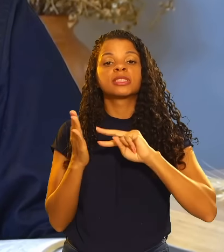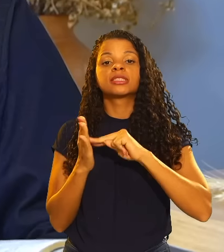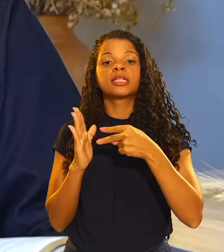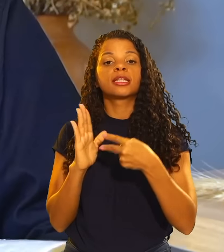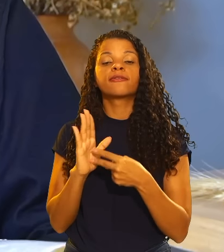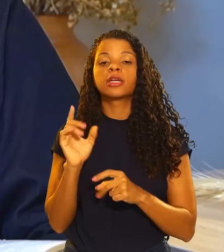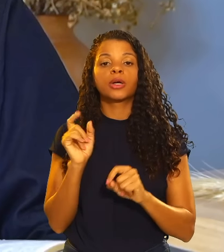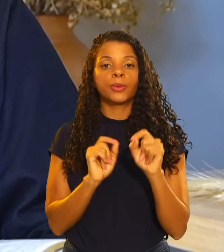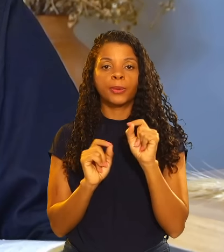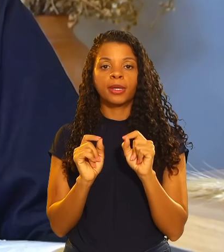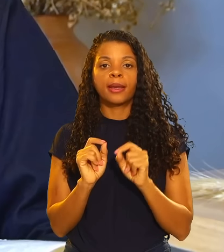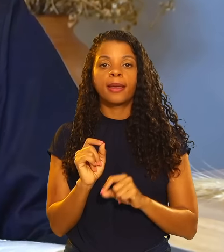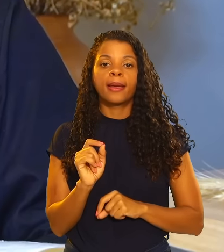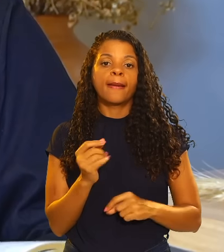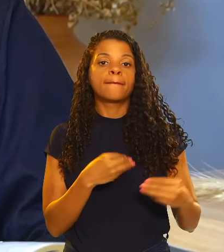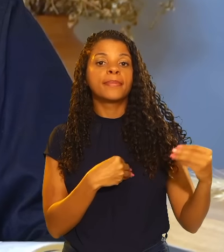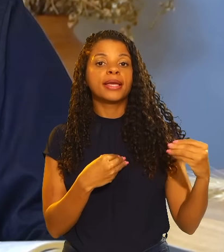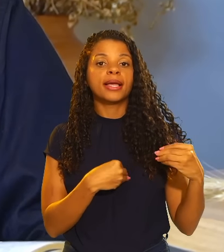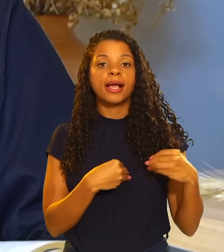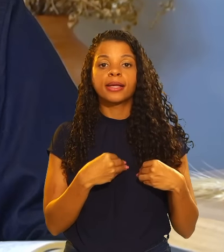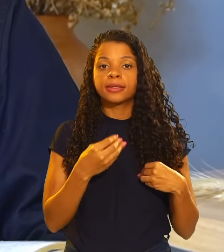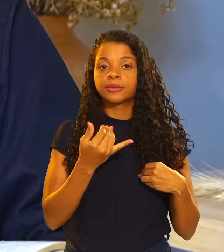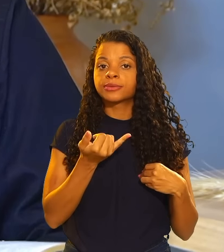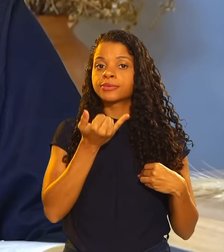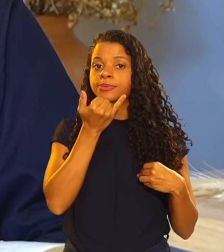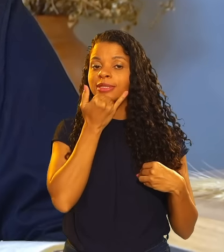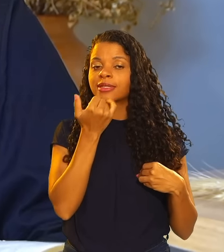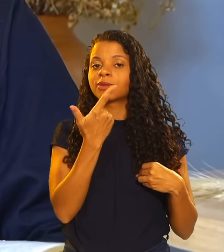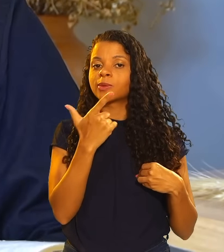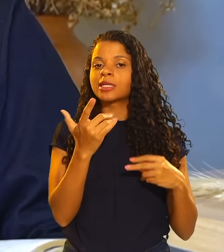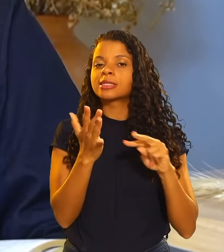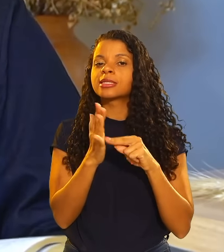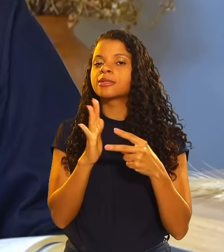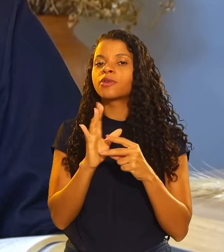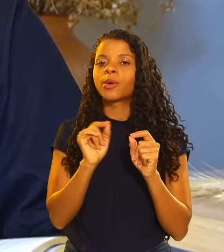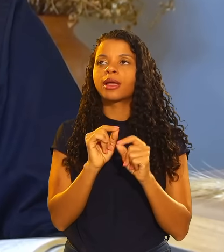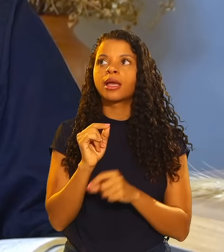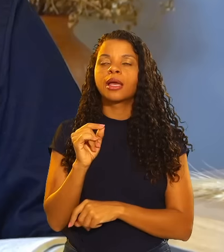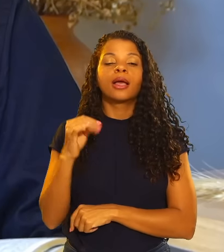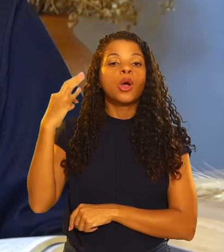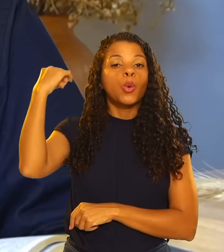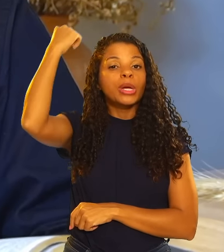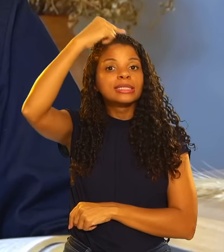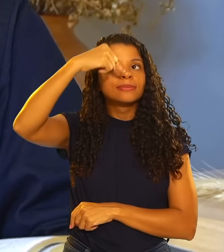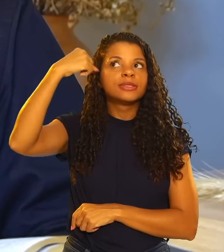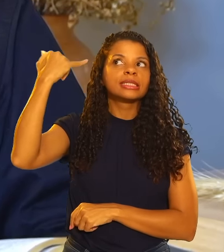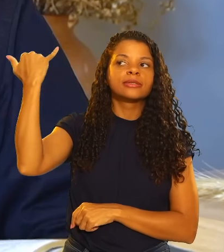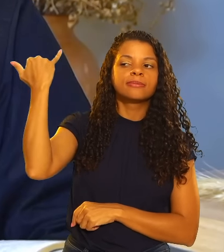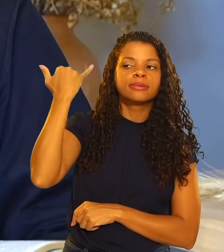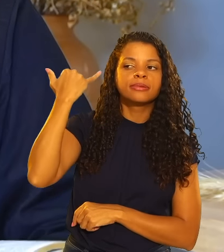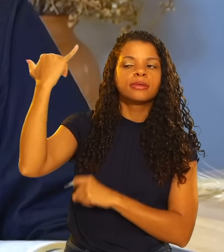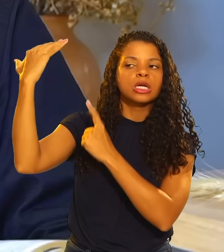ato de resistir à voz do Espírito Santo. Quando qualquer ser humano resiste